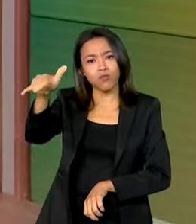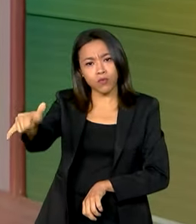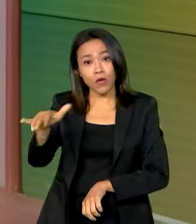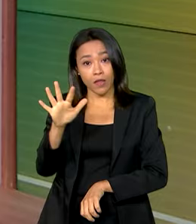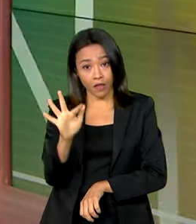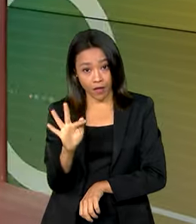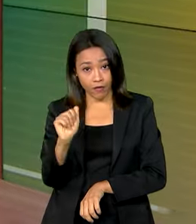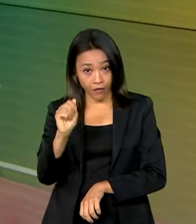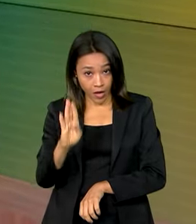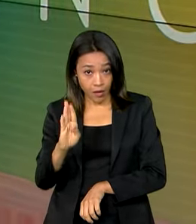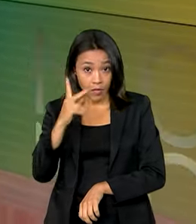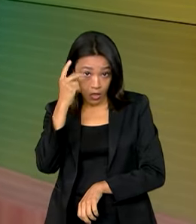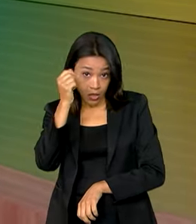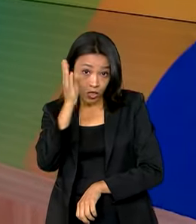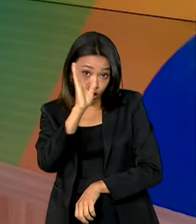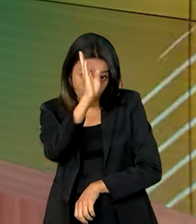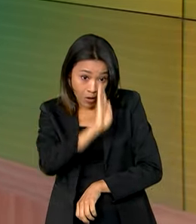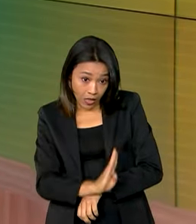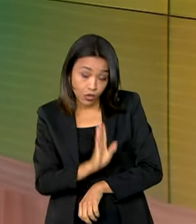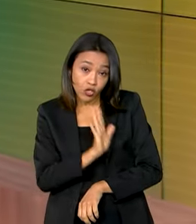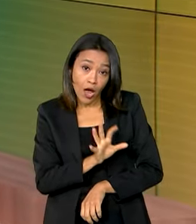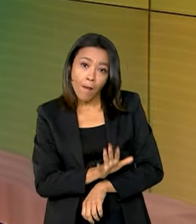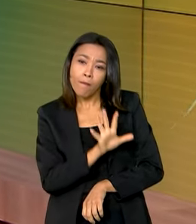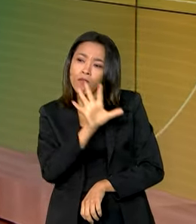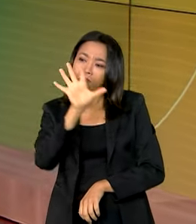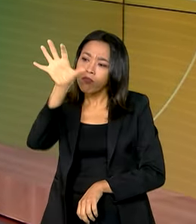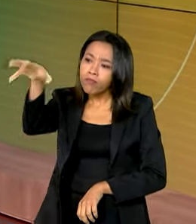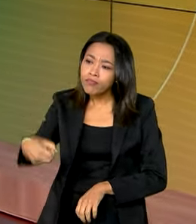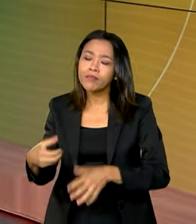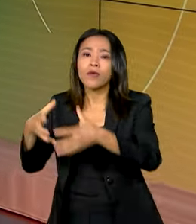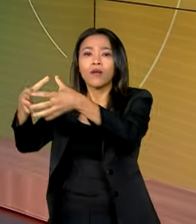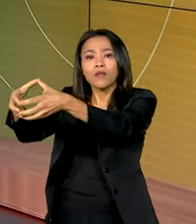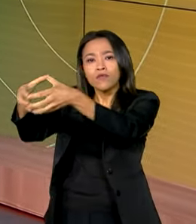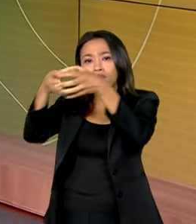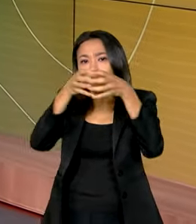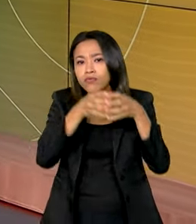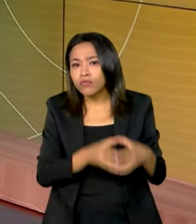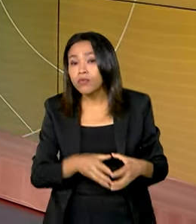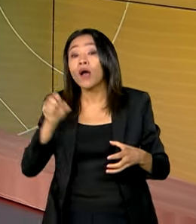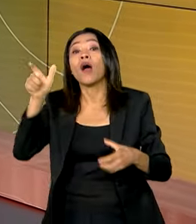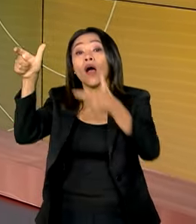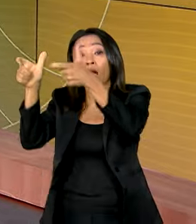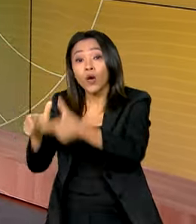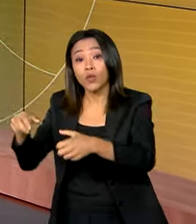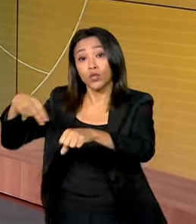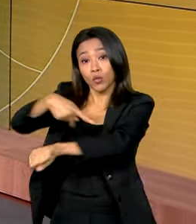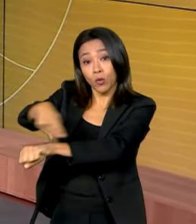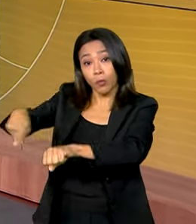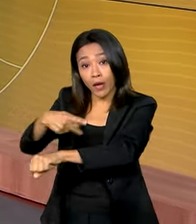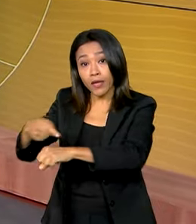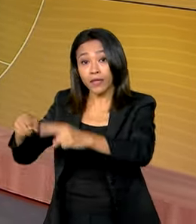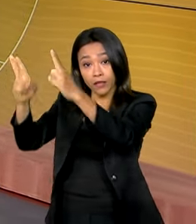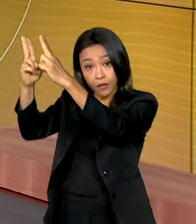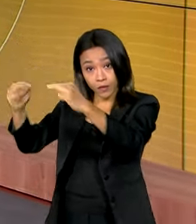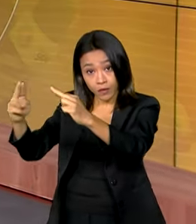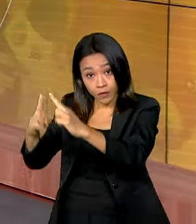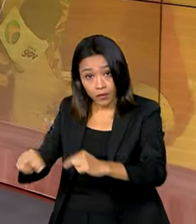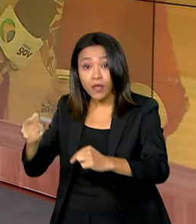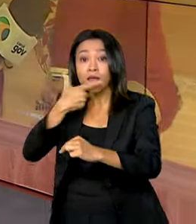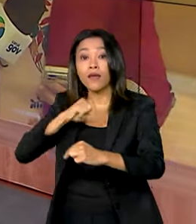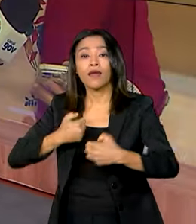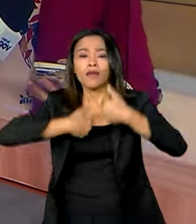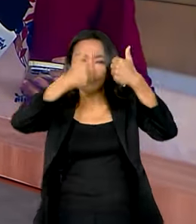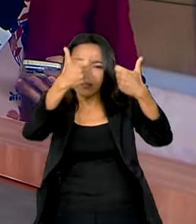decolou daqui do Brasil para repatriar brasileiros na zona de conflito no Líbano quem tem as informações pra gente ao